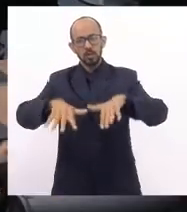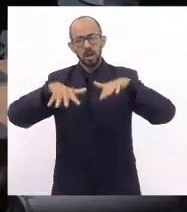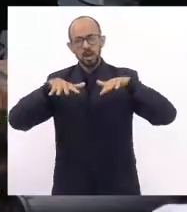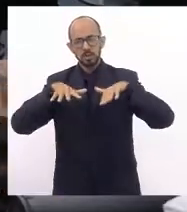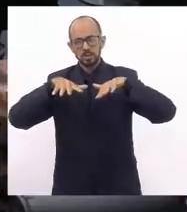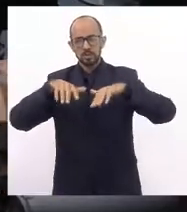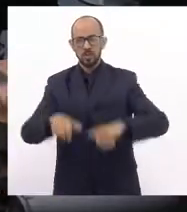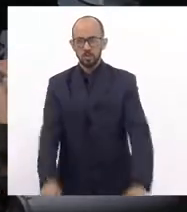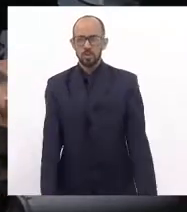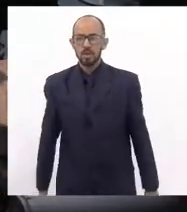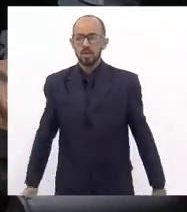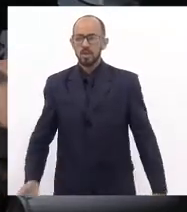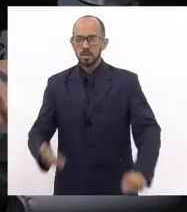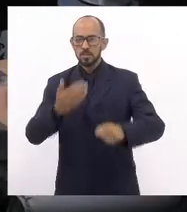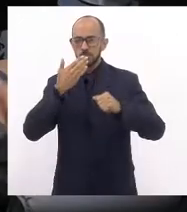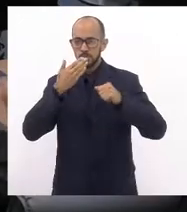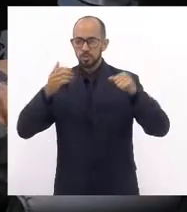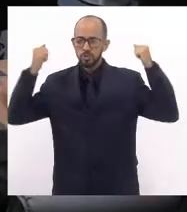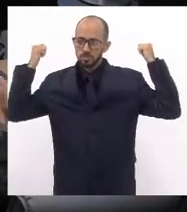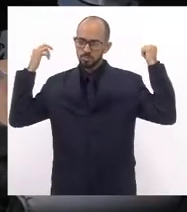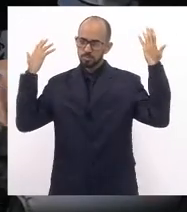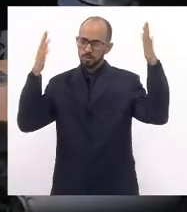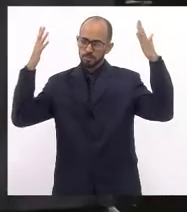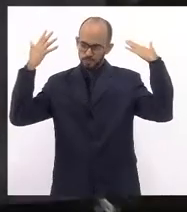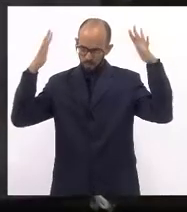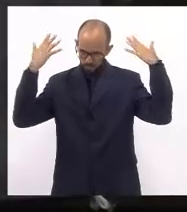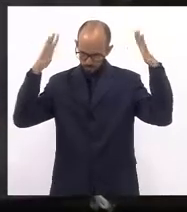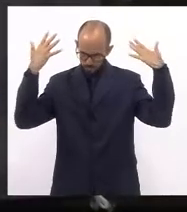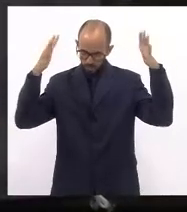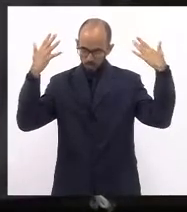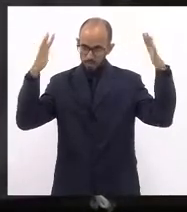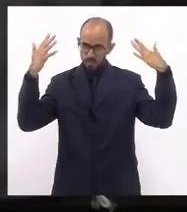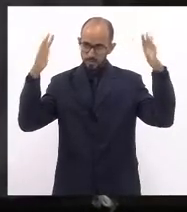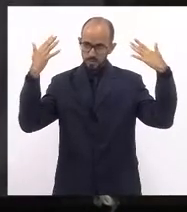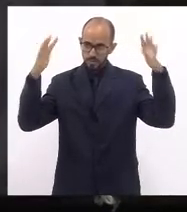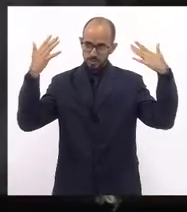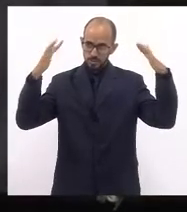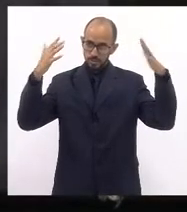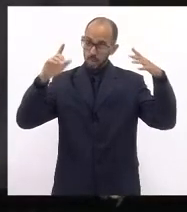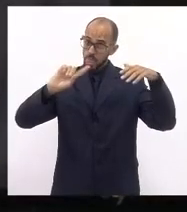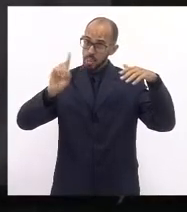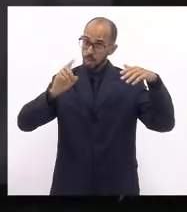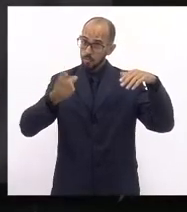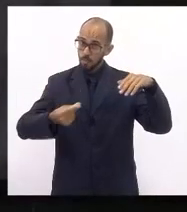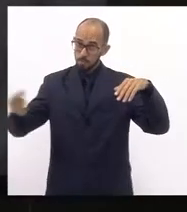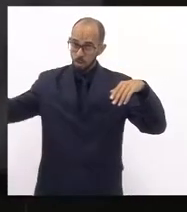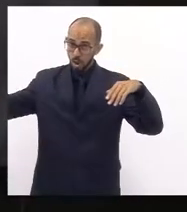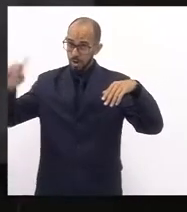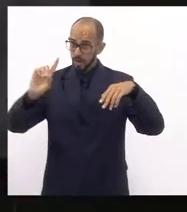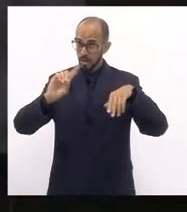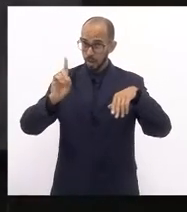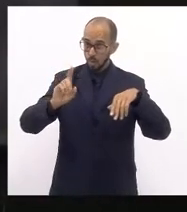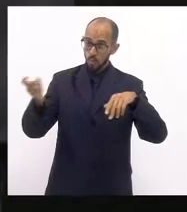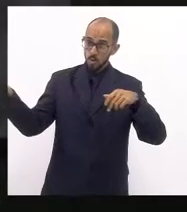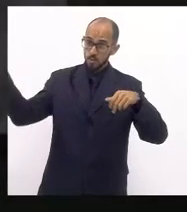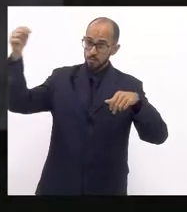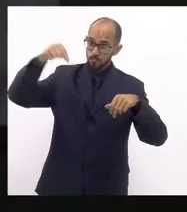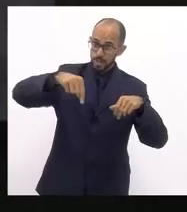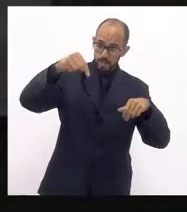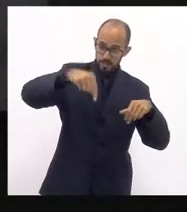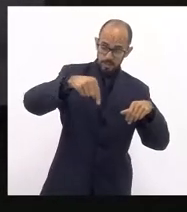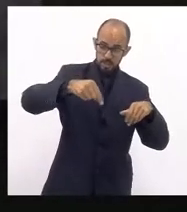todos os agraciados uma forte salva de palmas. Que não saiam, venham aqui na frente, os